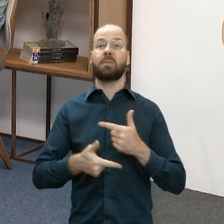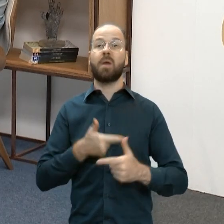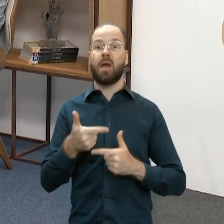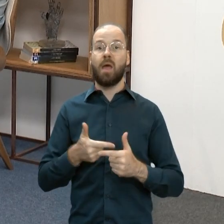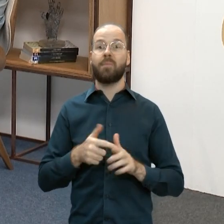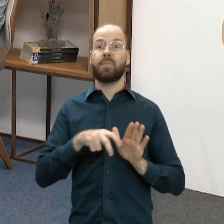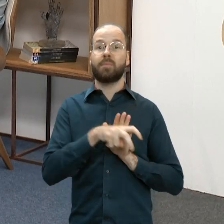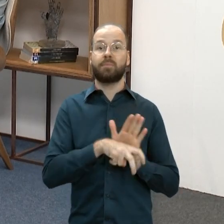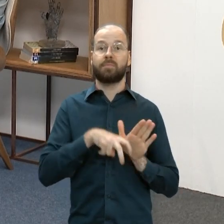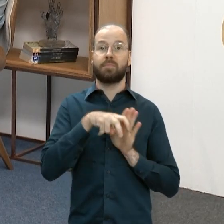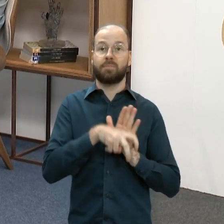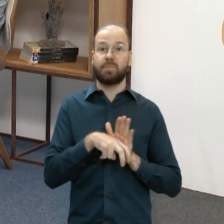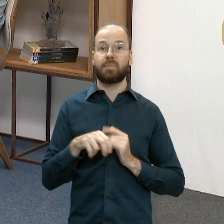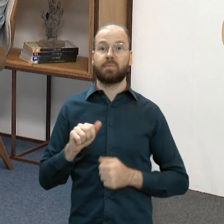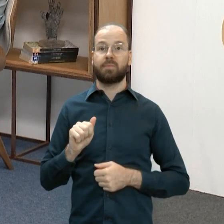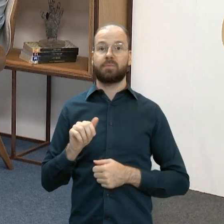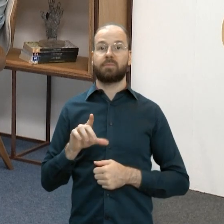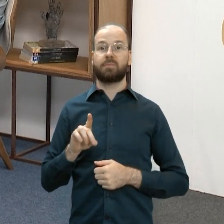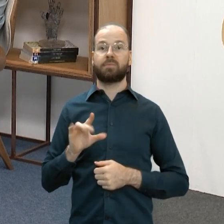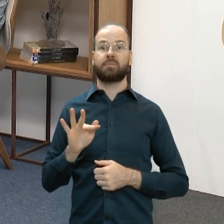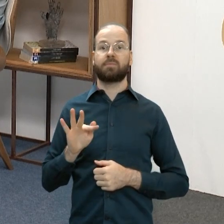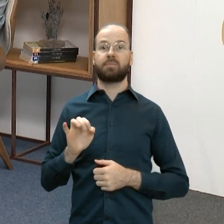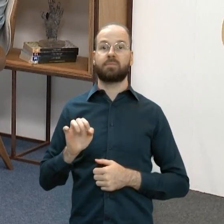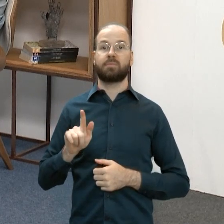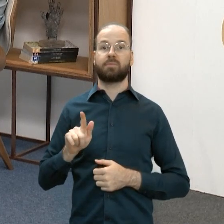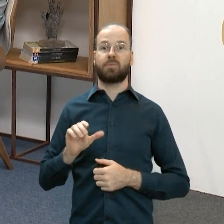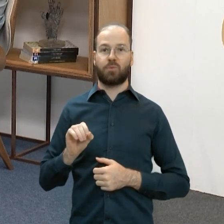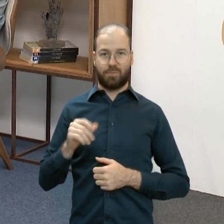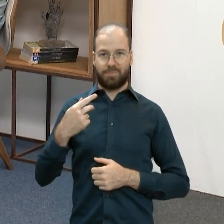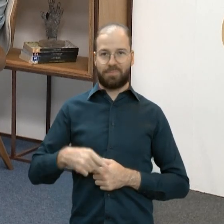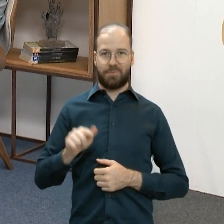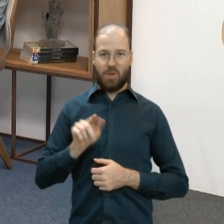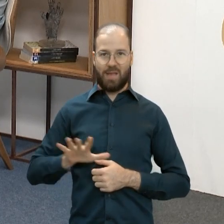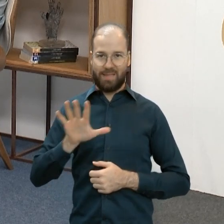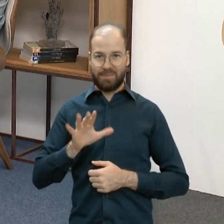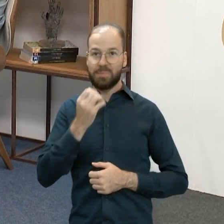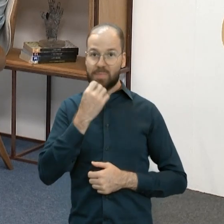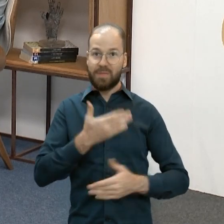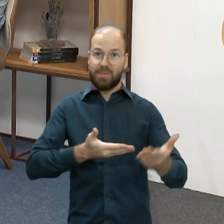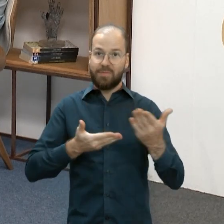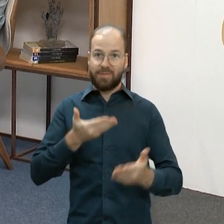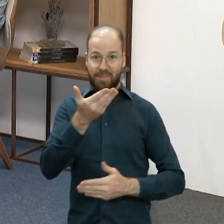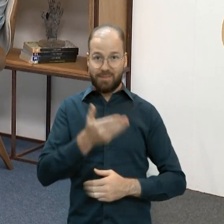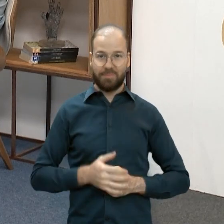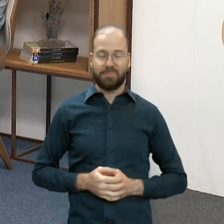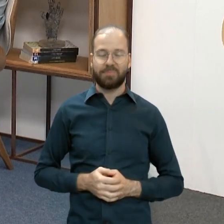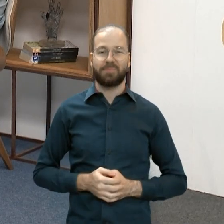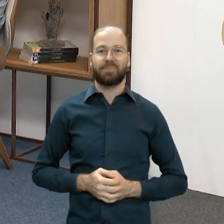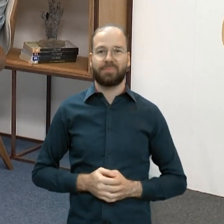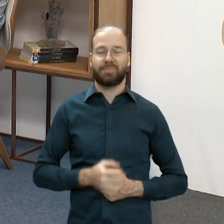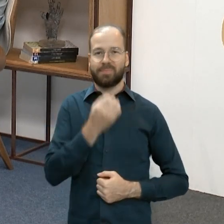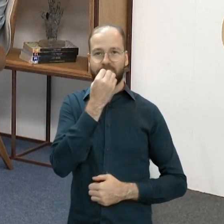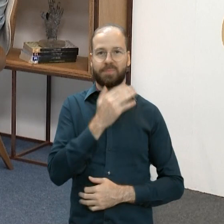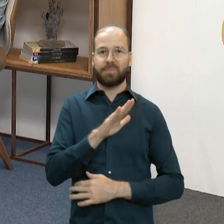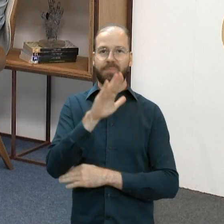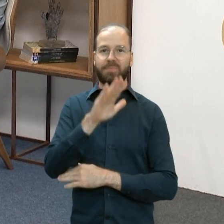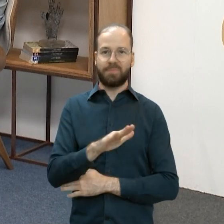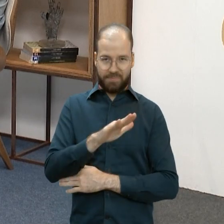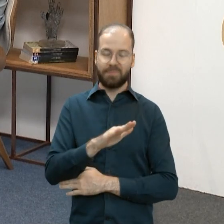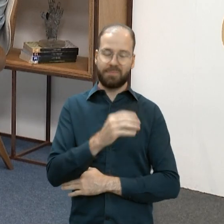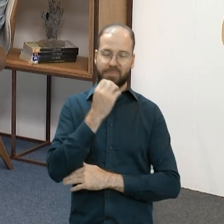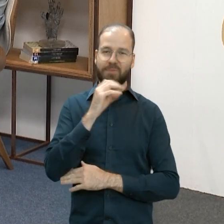Físicos do Estado de Goiás. Seja muito bem-vindo, André. Boa tarde a todos. E mais uma vez é um